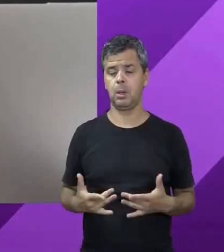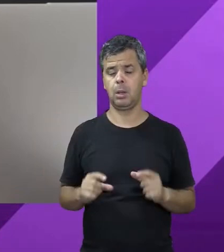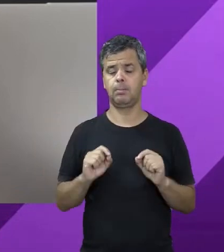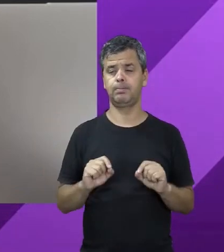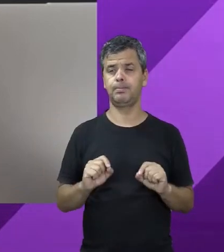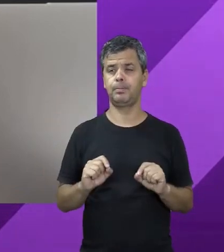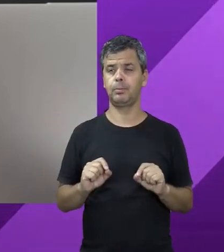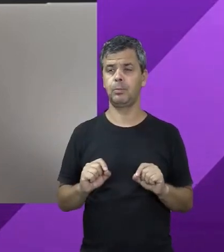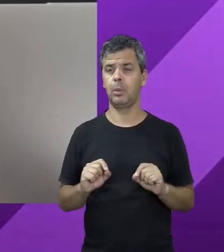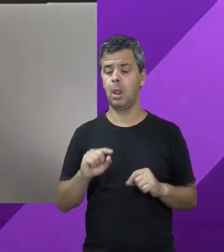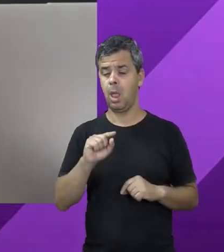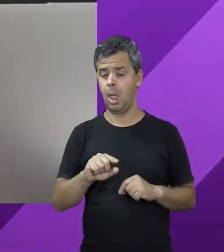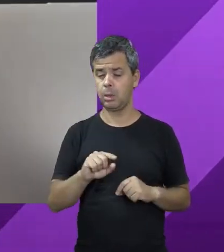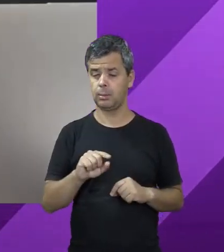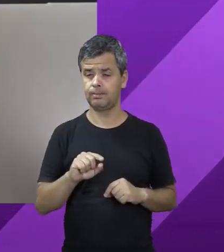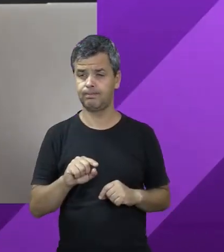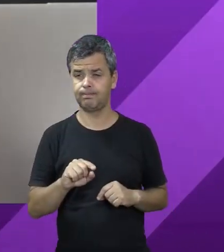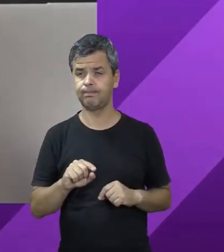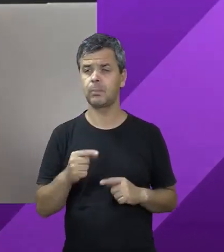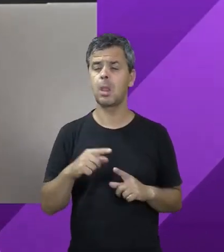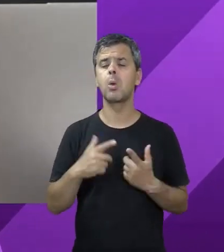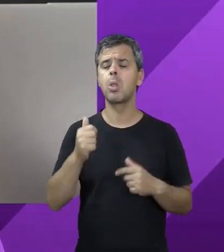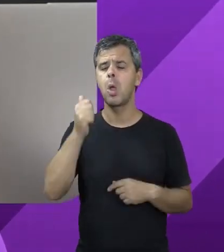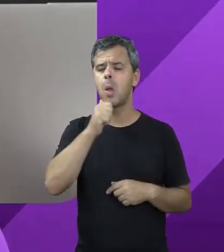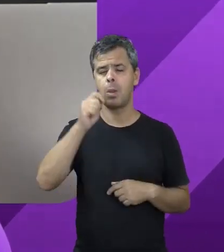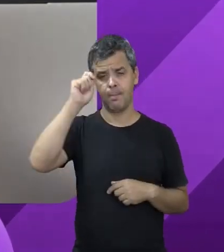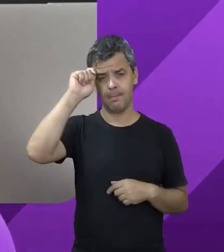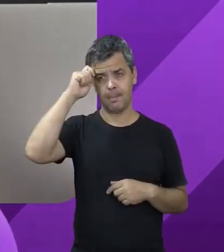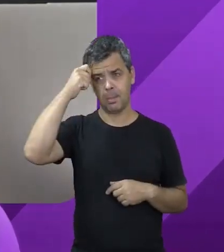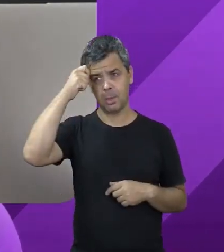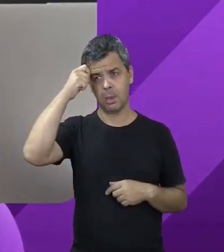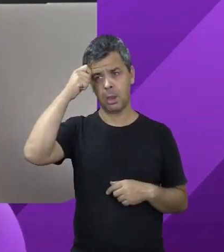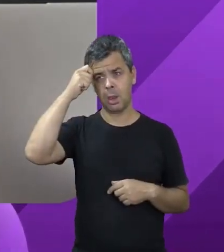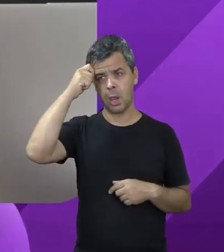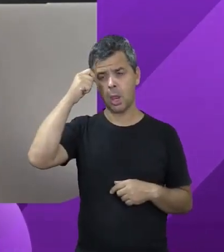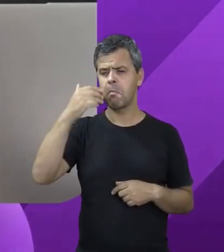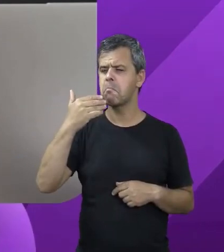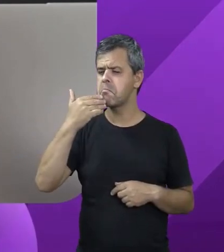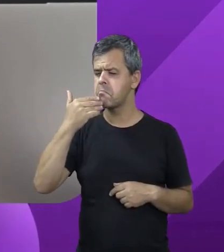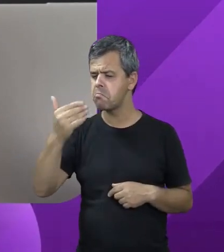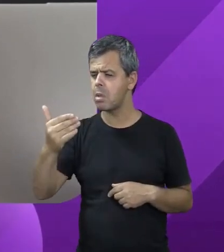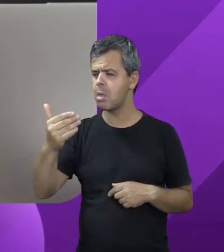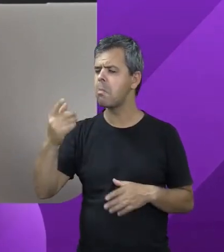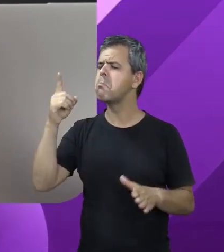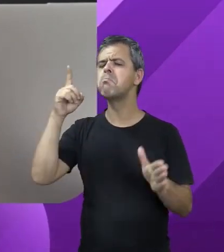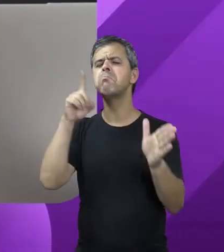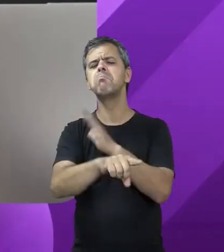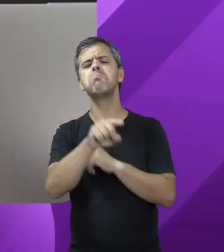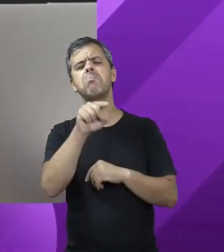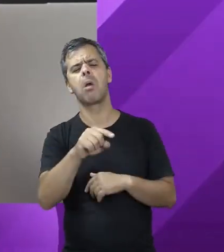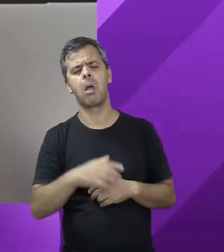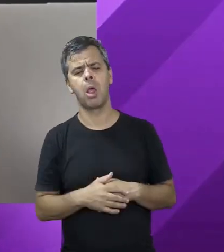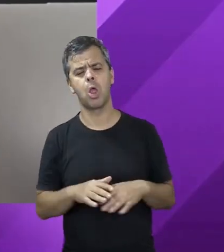sobre que quando as mulheres negras elas se reivindicam, elas questionam, né,